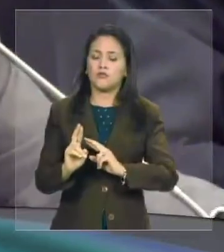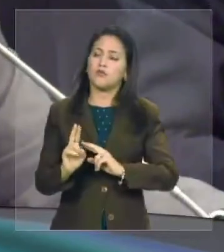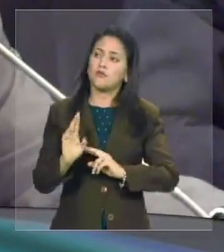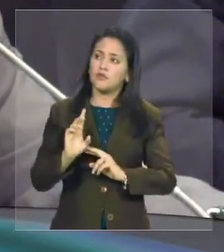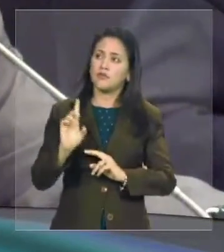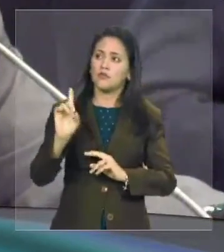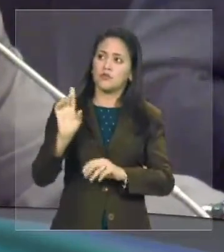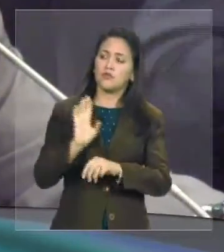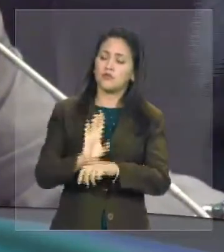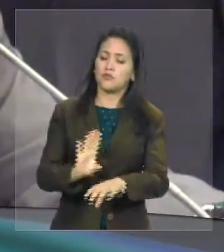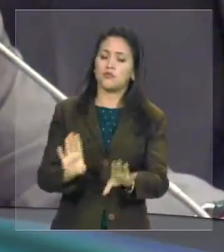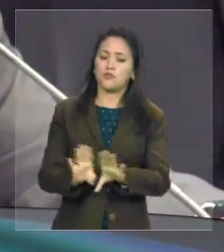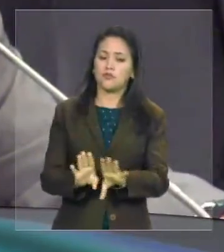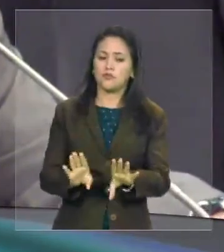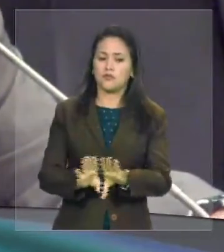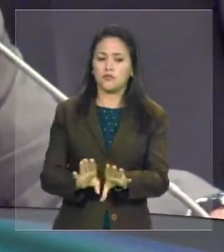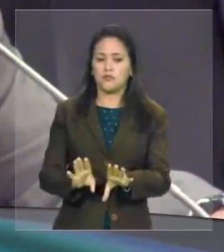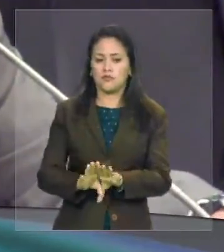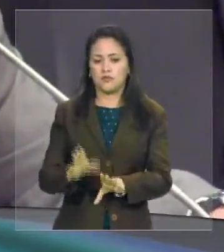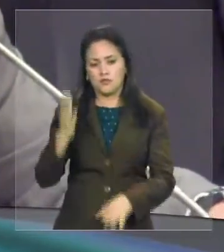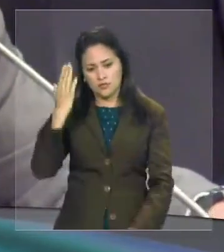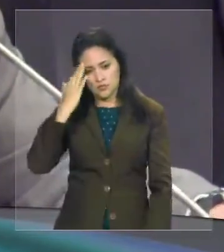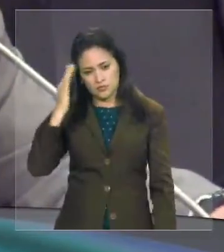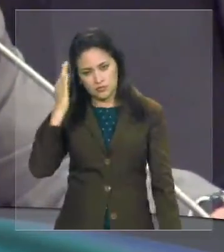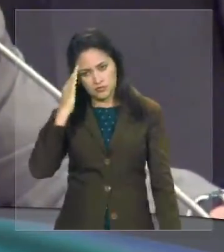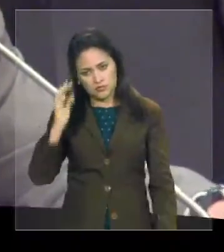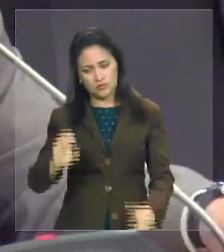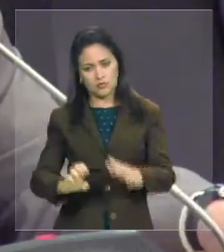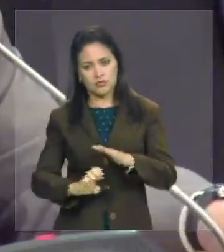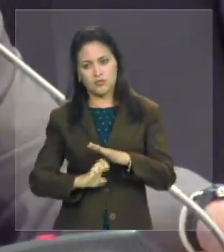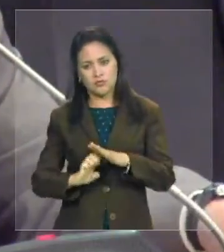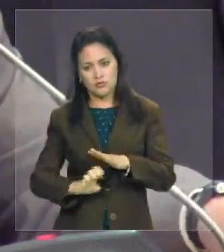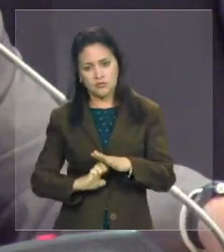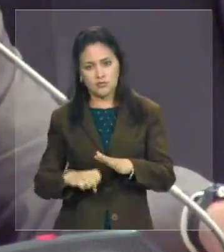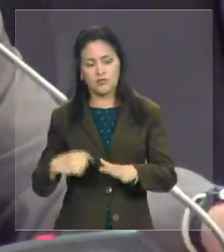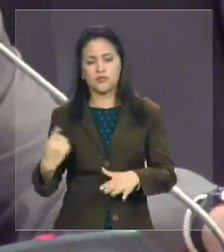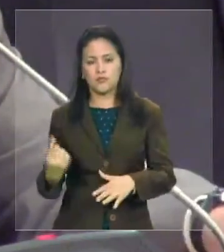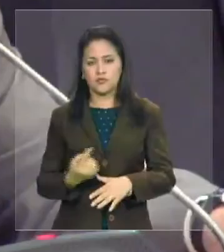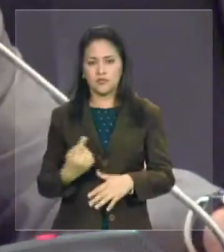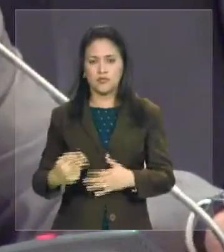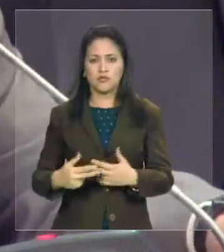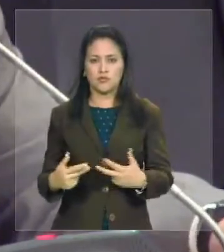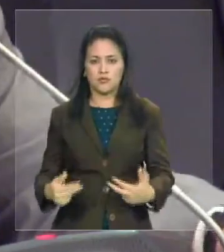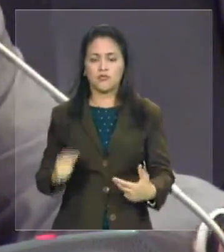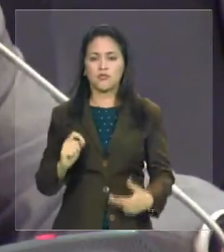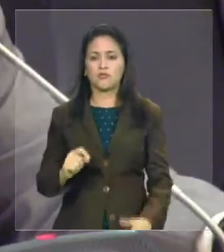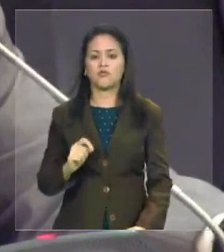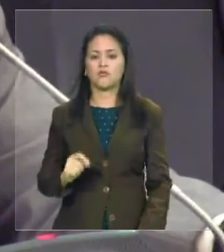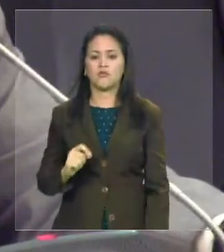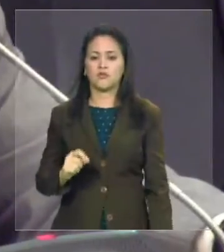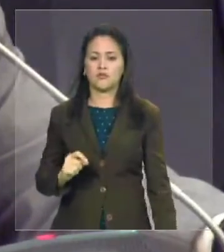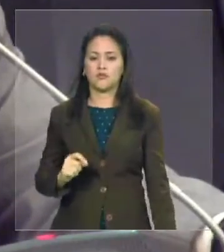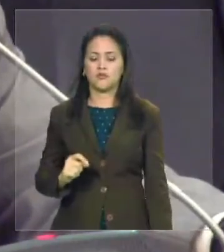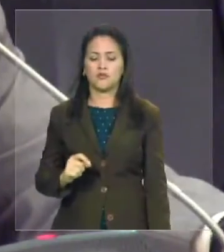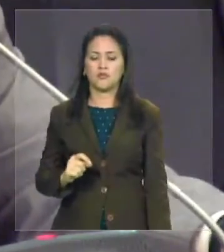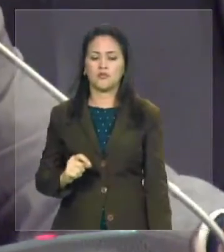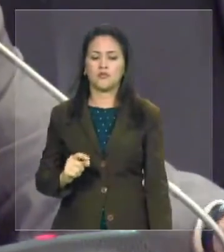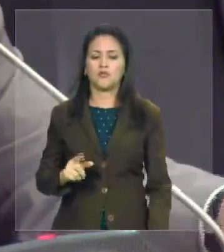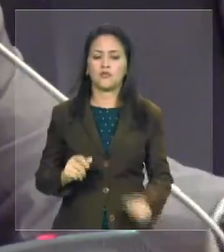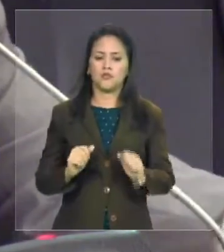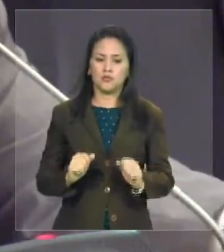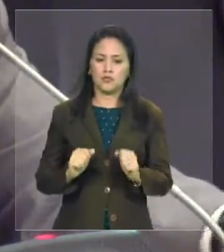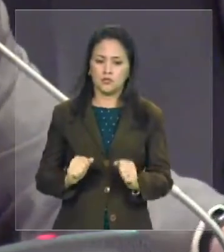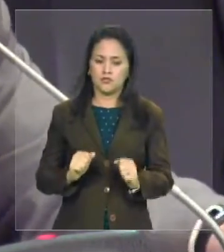compreensão dos empresários da nossa cidade, que eles possam deixar